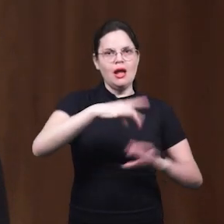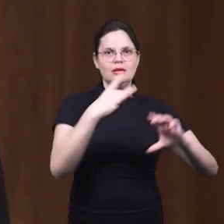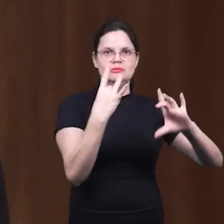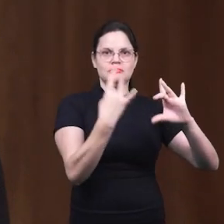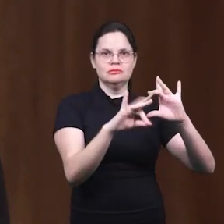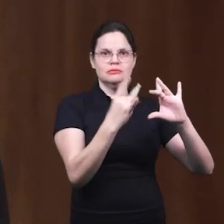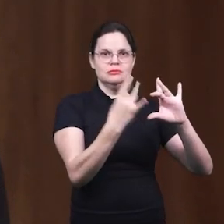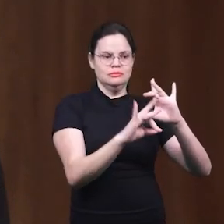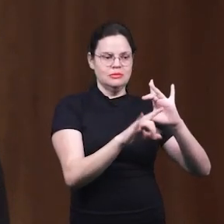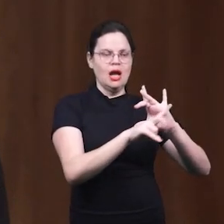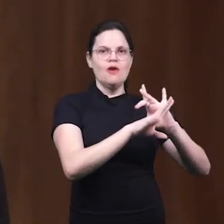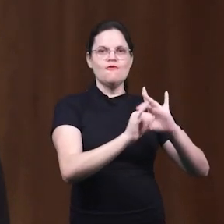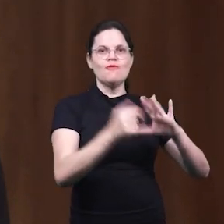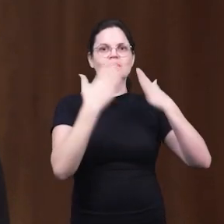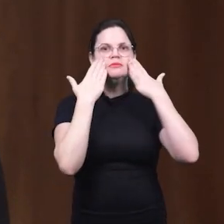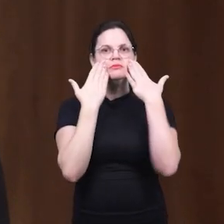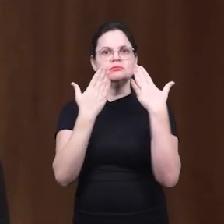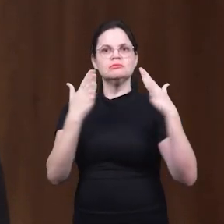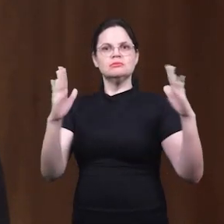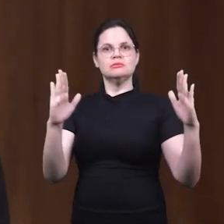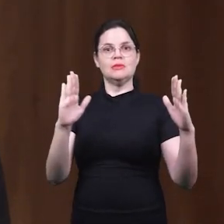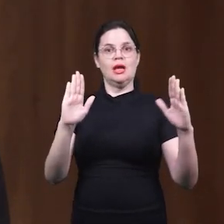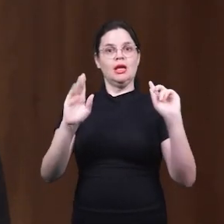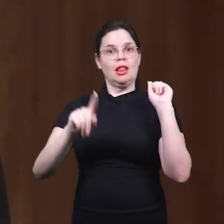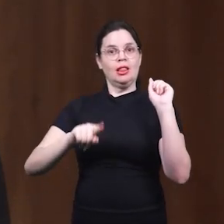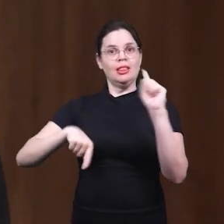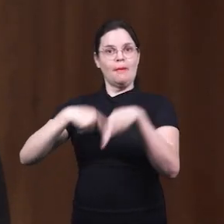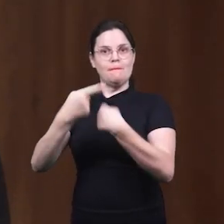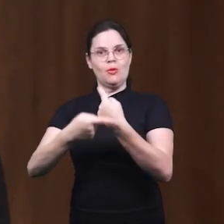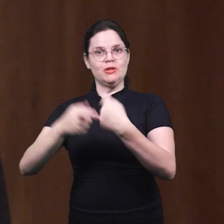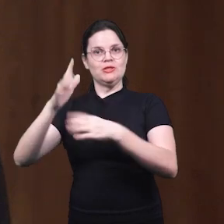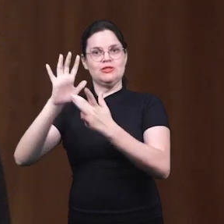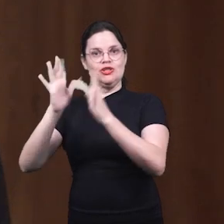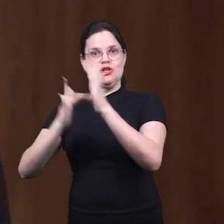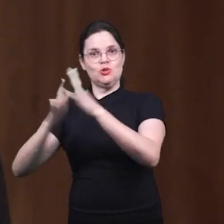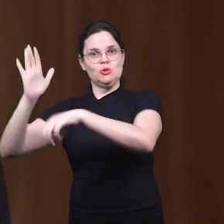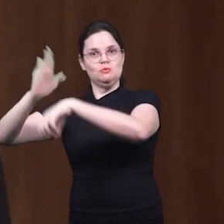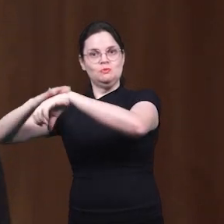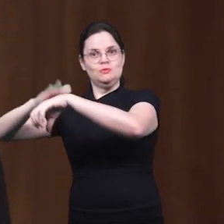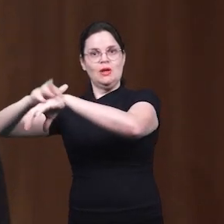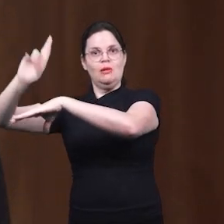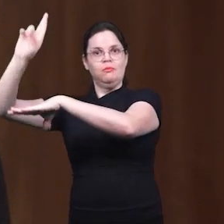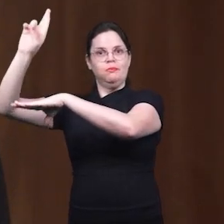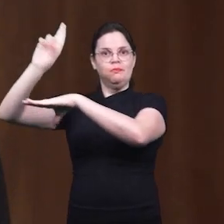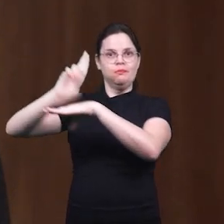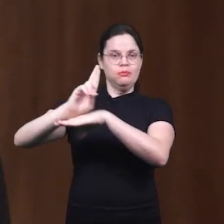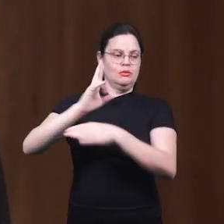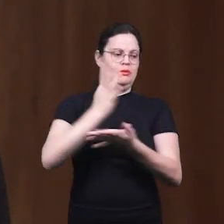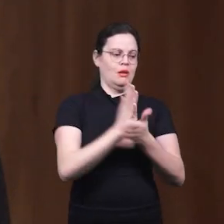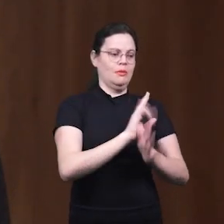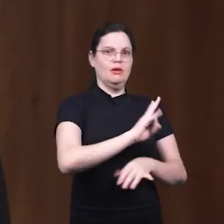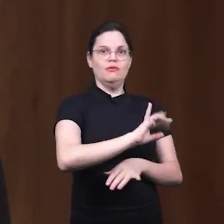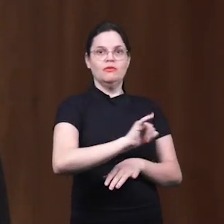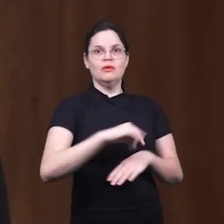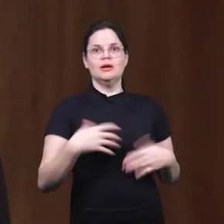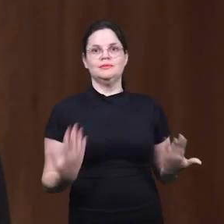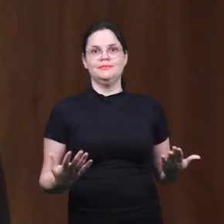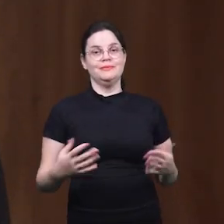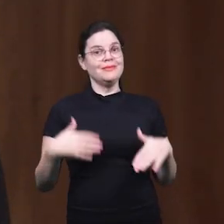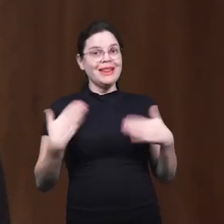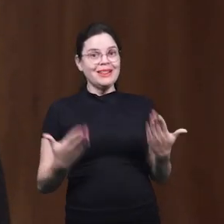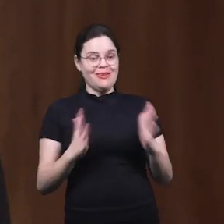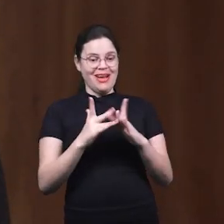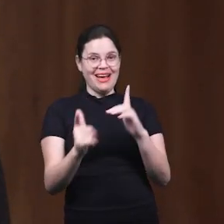a quem o Senhor desfará. Portanto, a igreja não participa desse momento em que